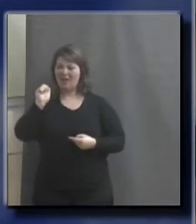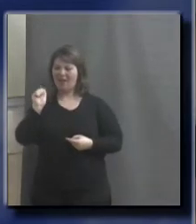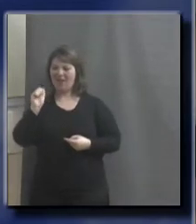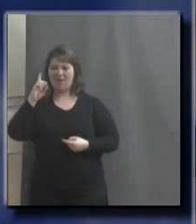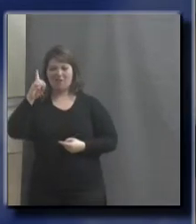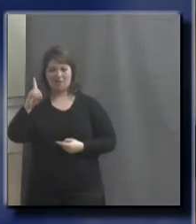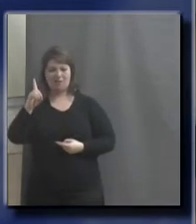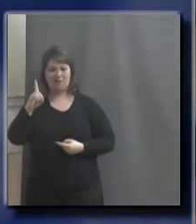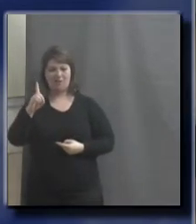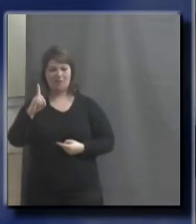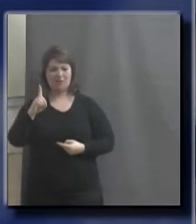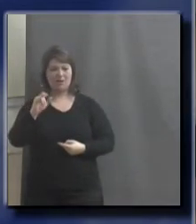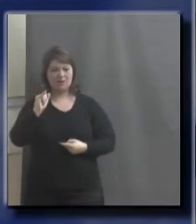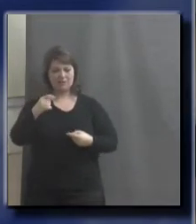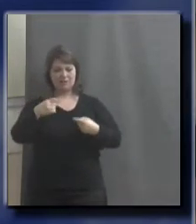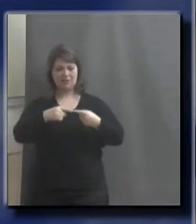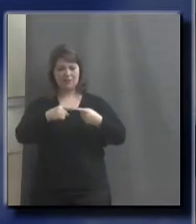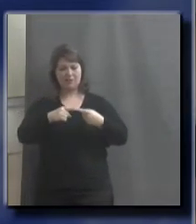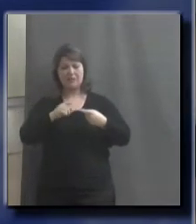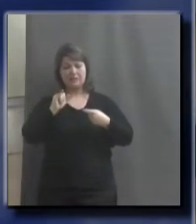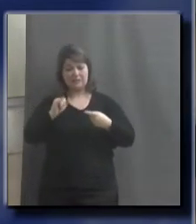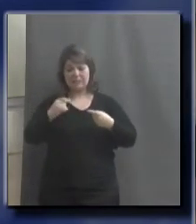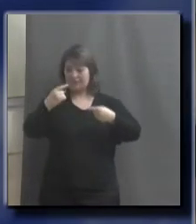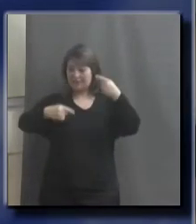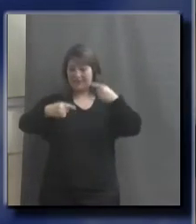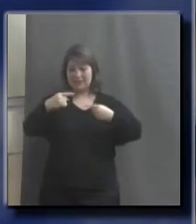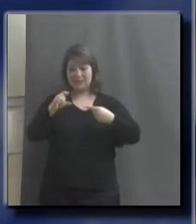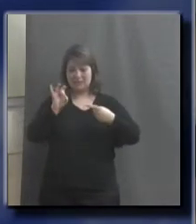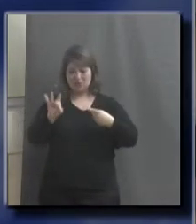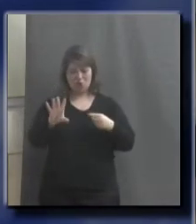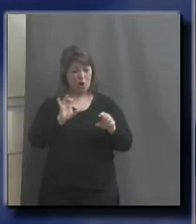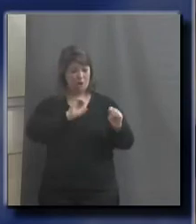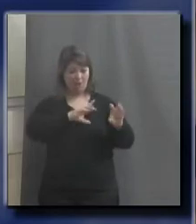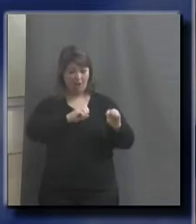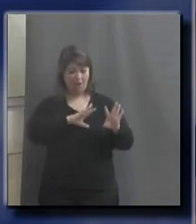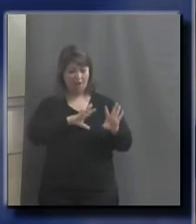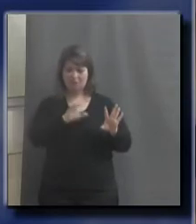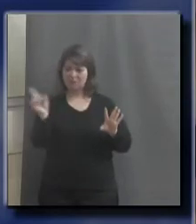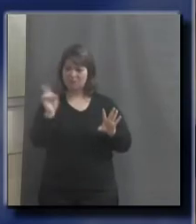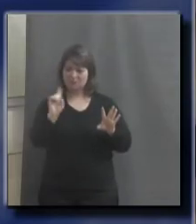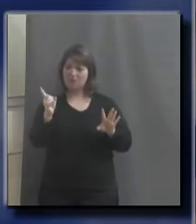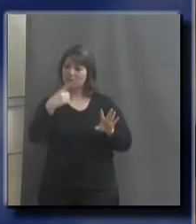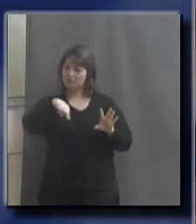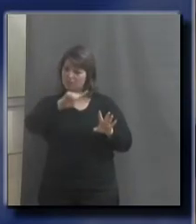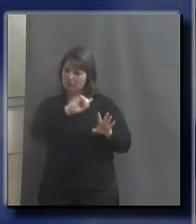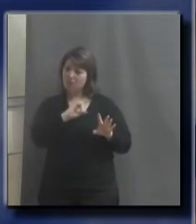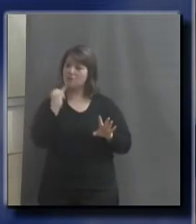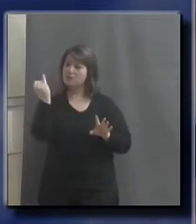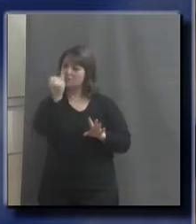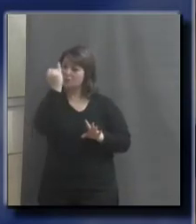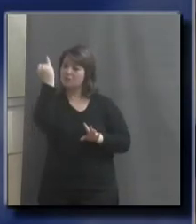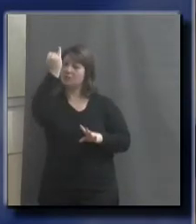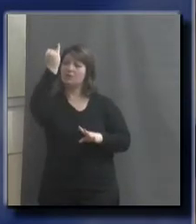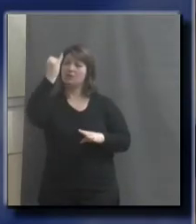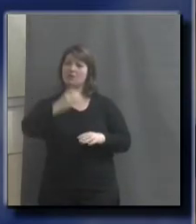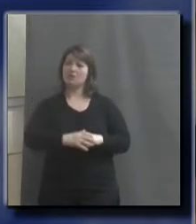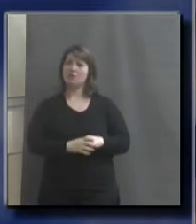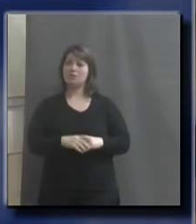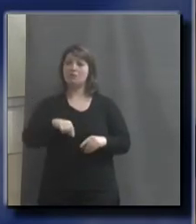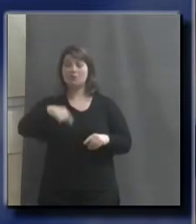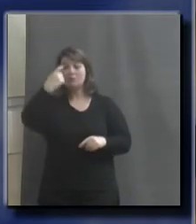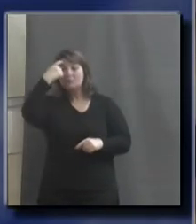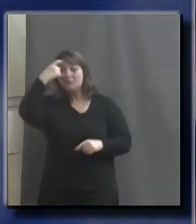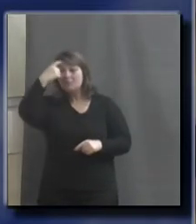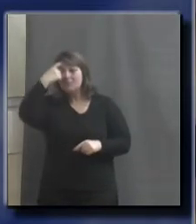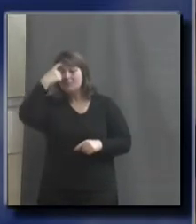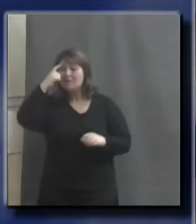gente fizer só o debate do IAD como se fosse só uma questão técnica, a gente não chega a lugar nenhum. Então é fundamental a gente pensar nas